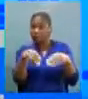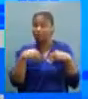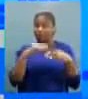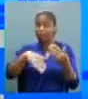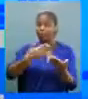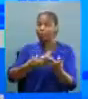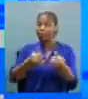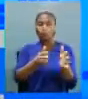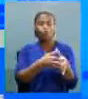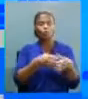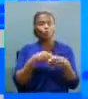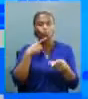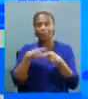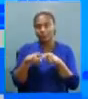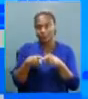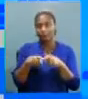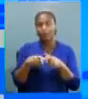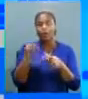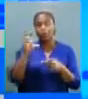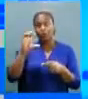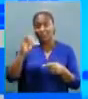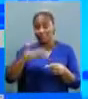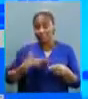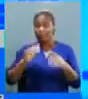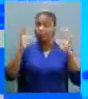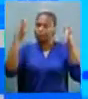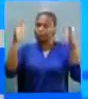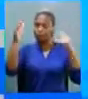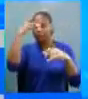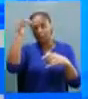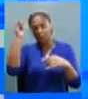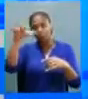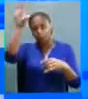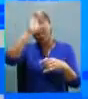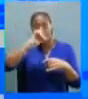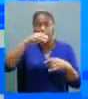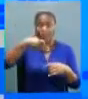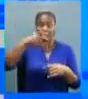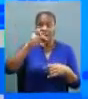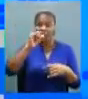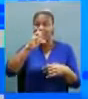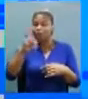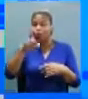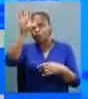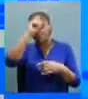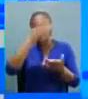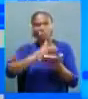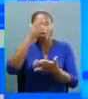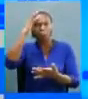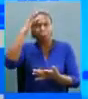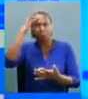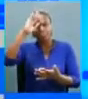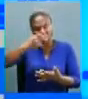aceitar as propostas de todos os partidos políticos. Alcide aplaude a atitude do governo, enquanto que para o PICV o executivo apenas tomou